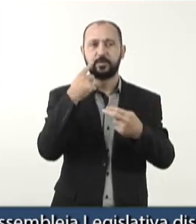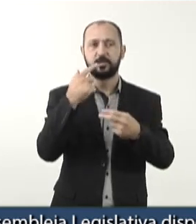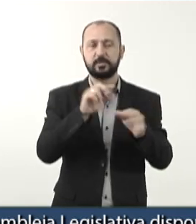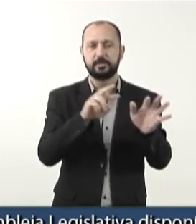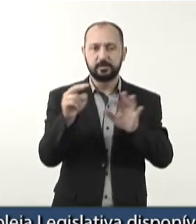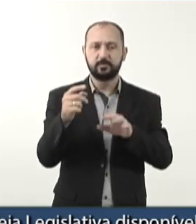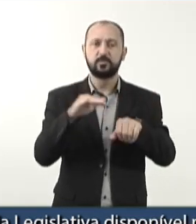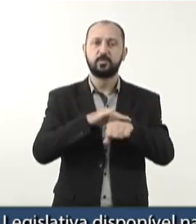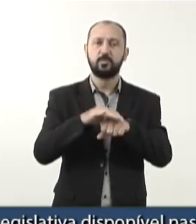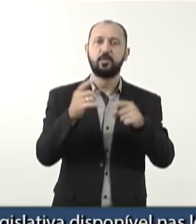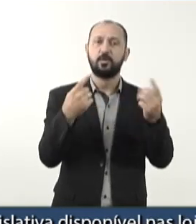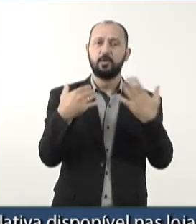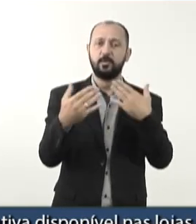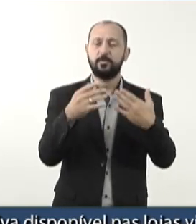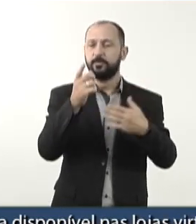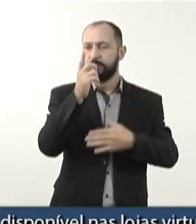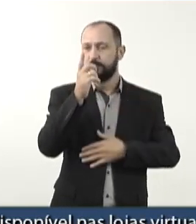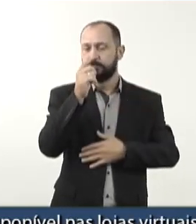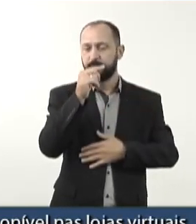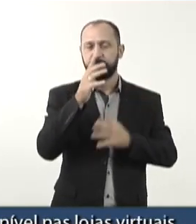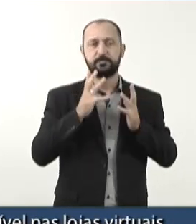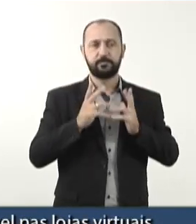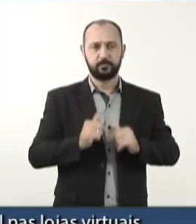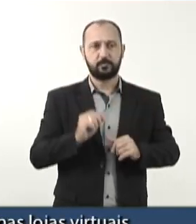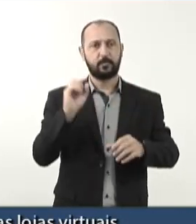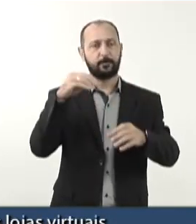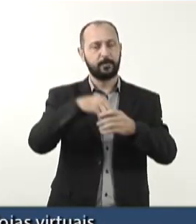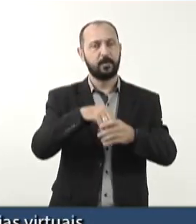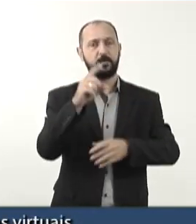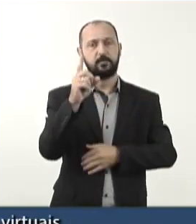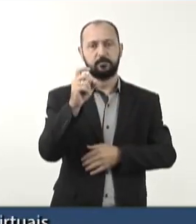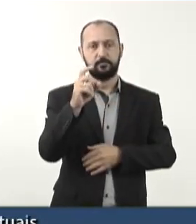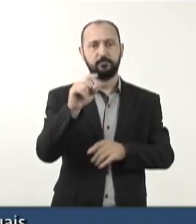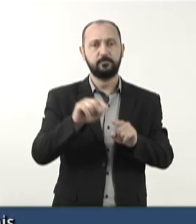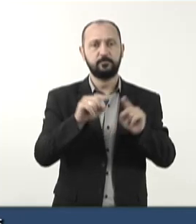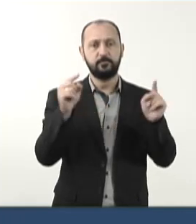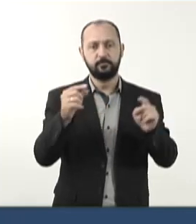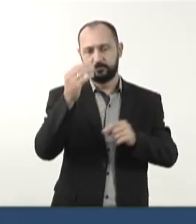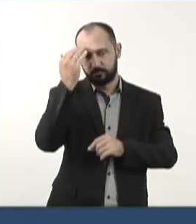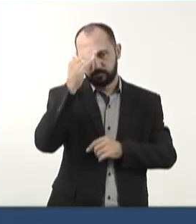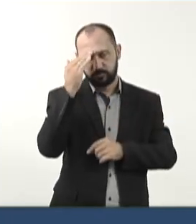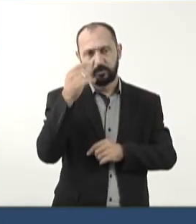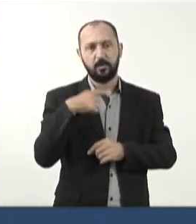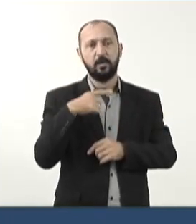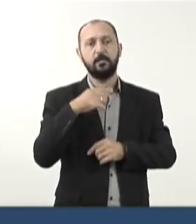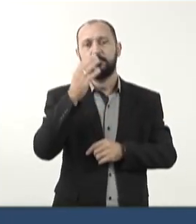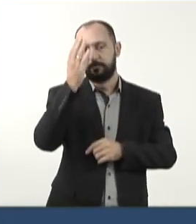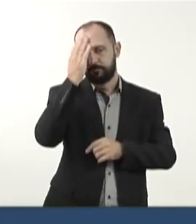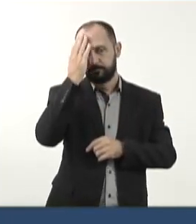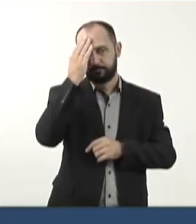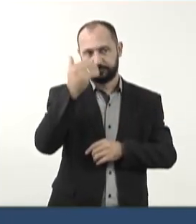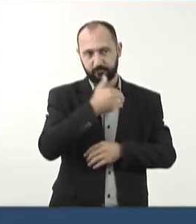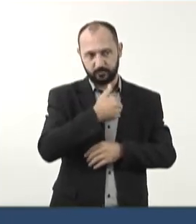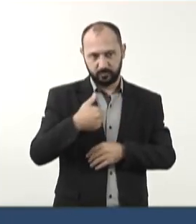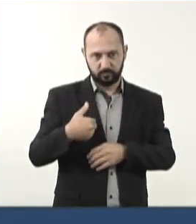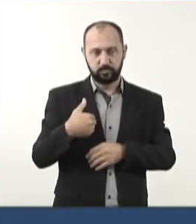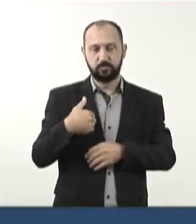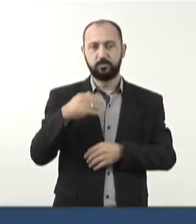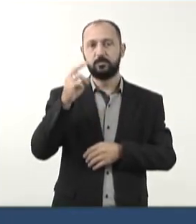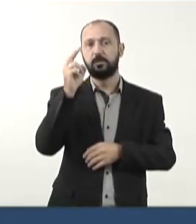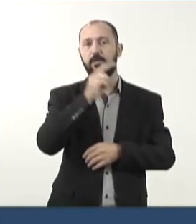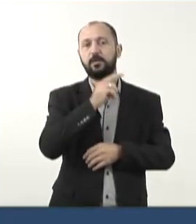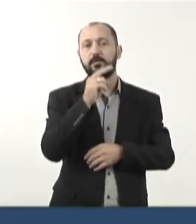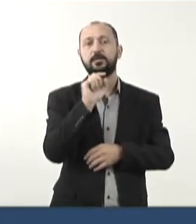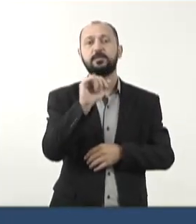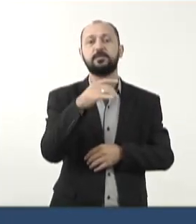discutir também essa questão da água em Dourados. Mas eu entendo que a gente precisa saber do governador